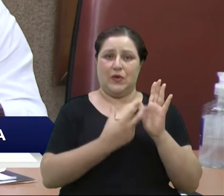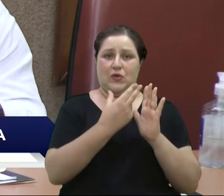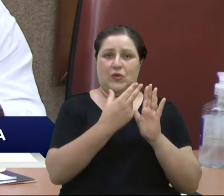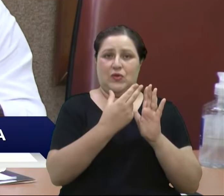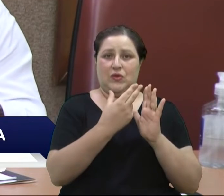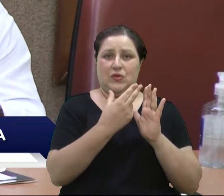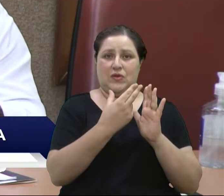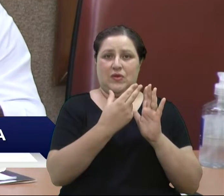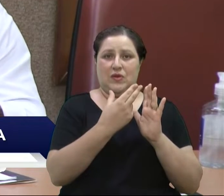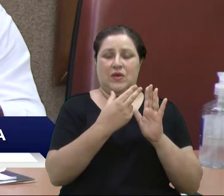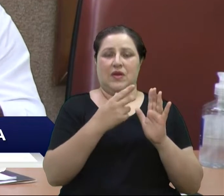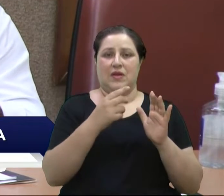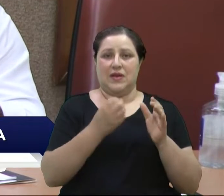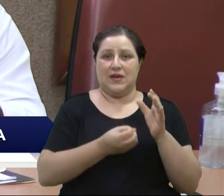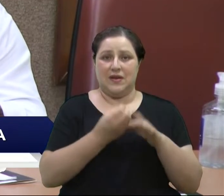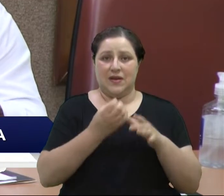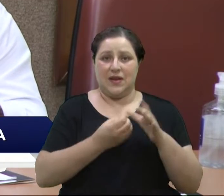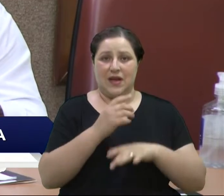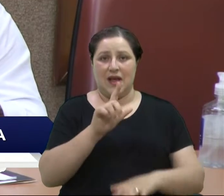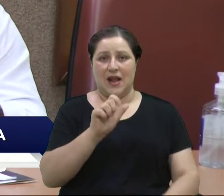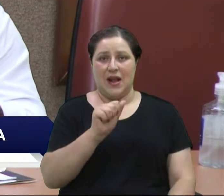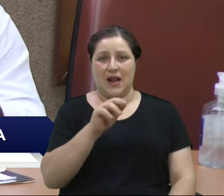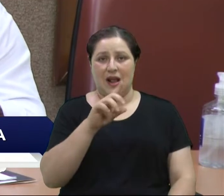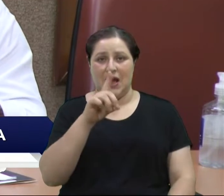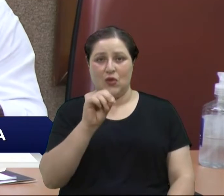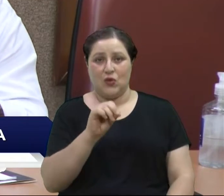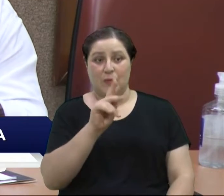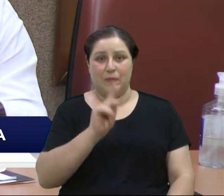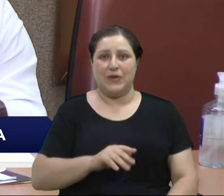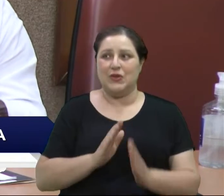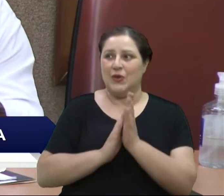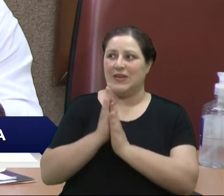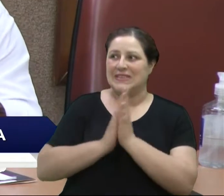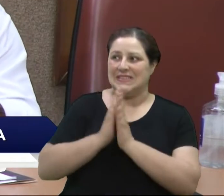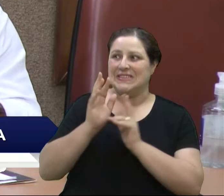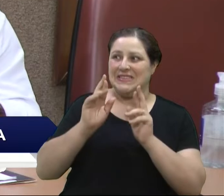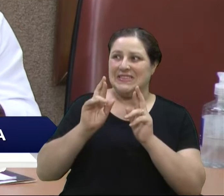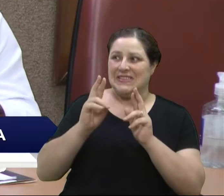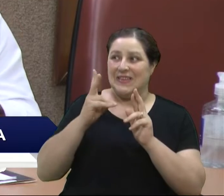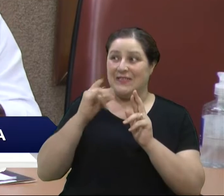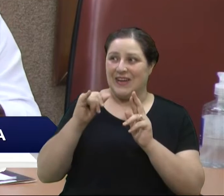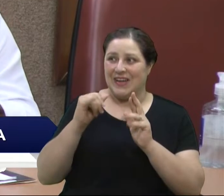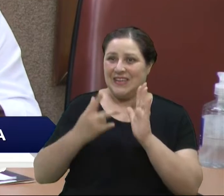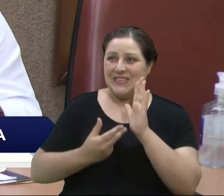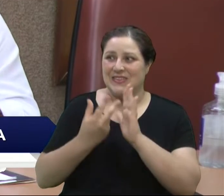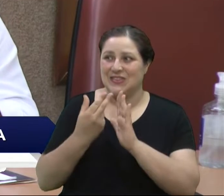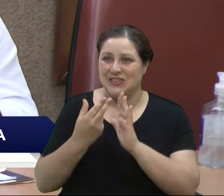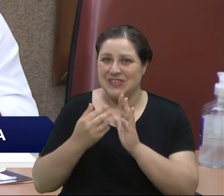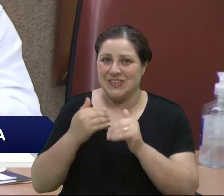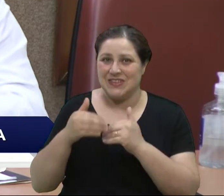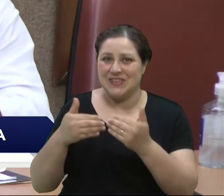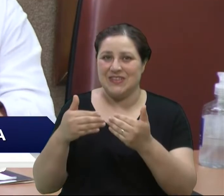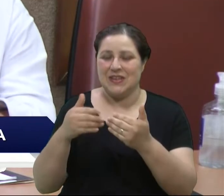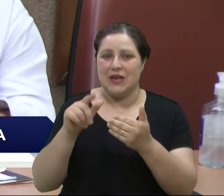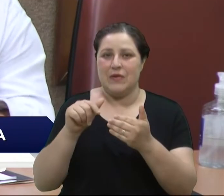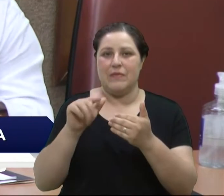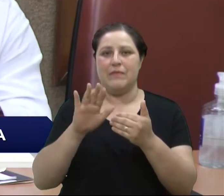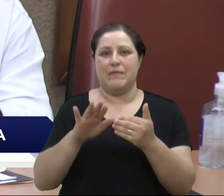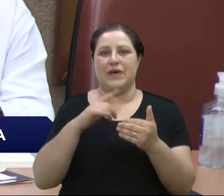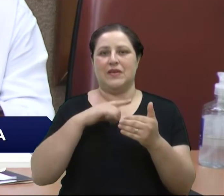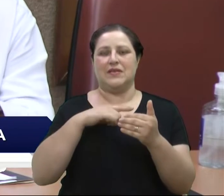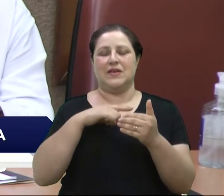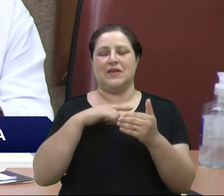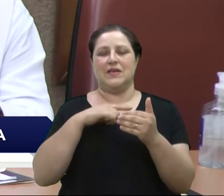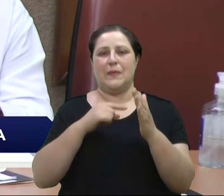laudos na comunidade, expectativas de procedimentos, só que a saída dessa caixa d'água ela é menor do que a